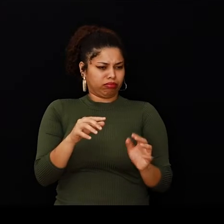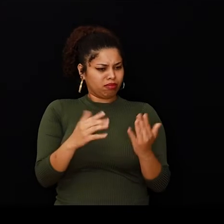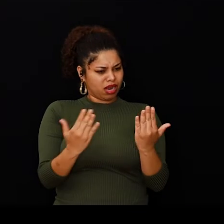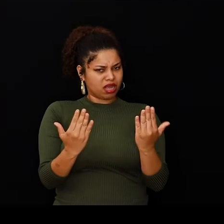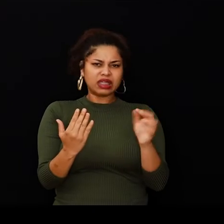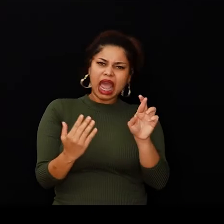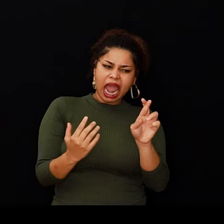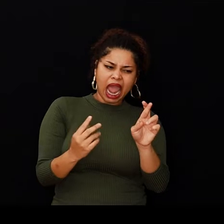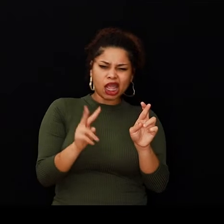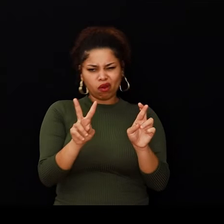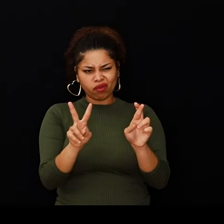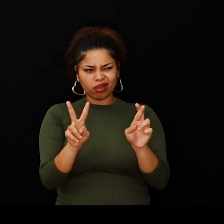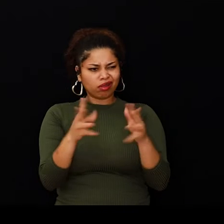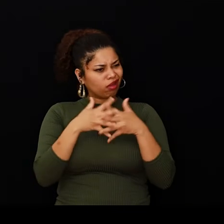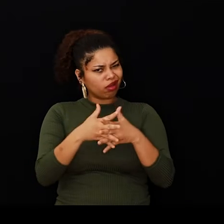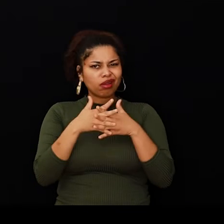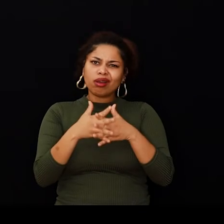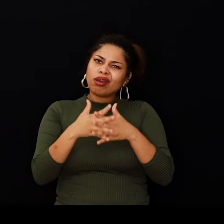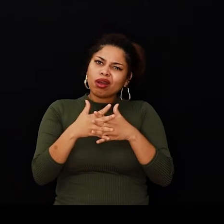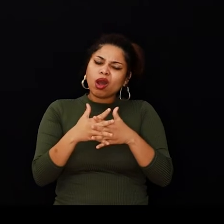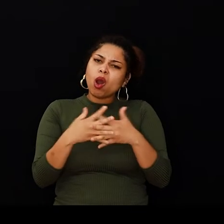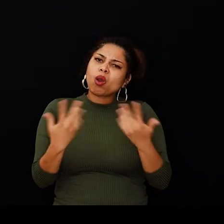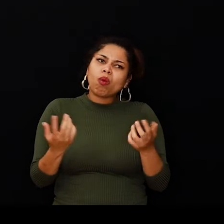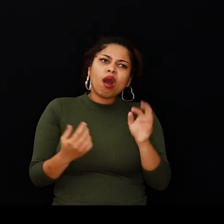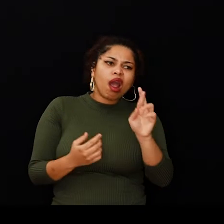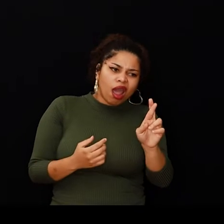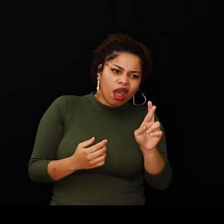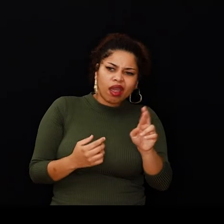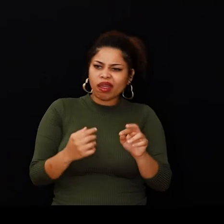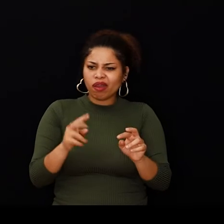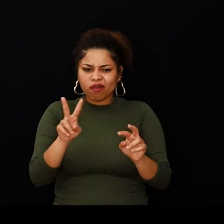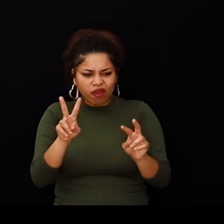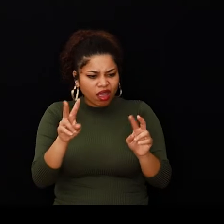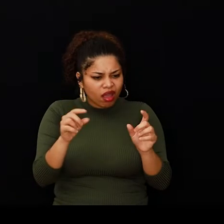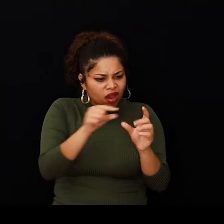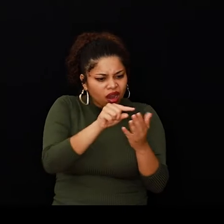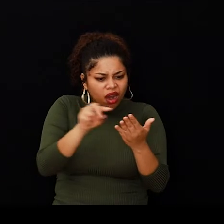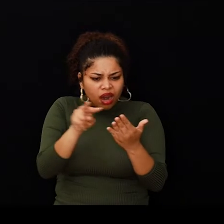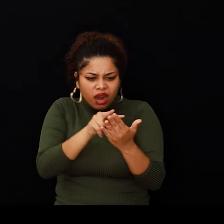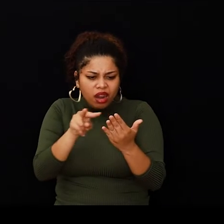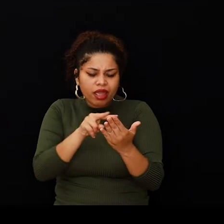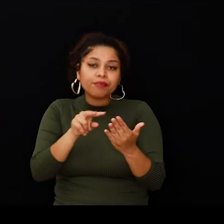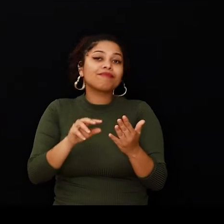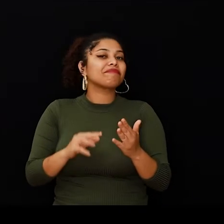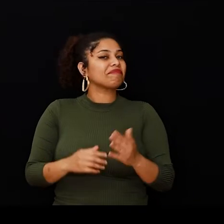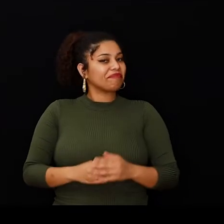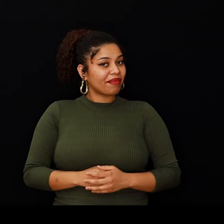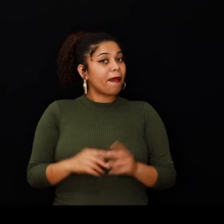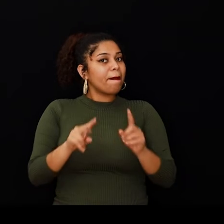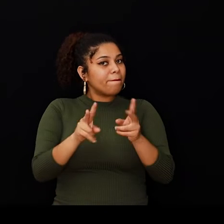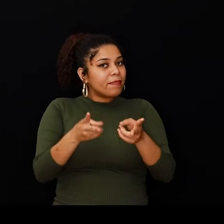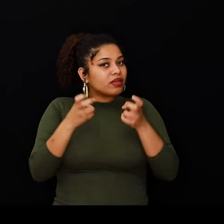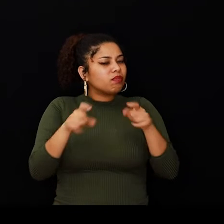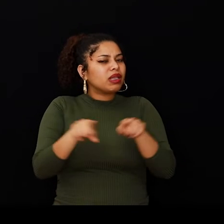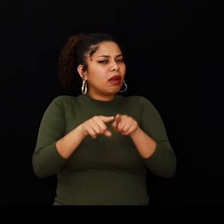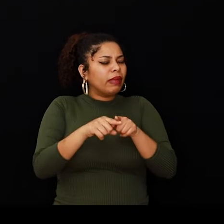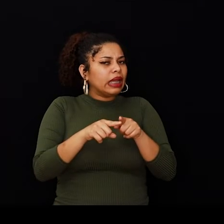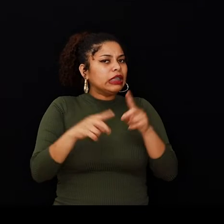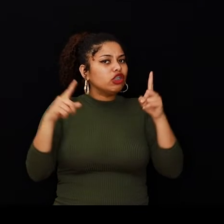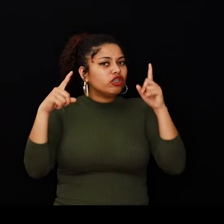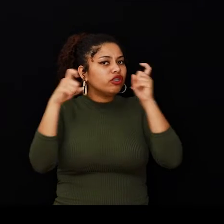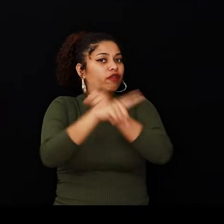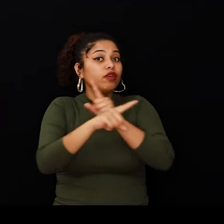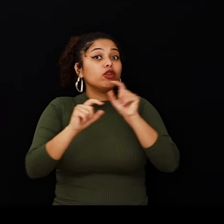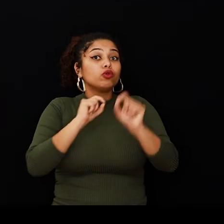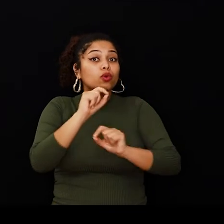né, para eu mesma conseguir definir quando era um R e quando era um V, mas que também me levou a perceber uma dificuldade no